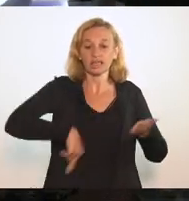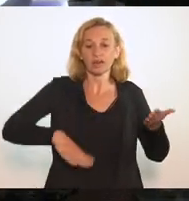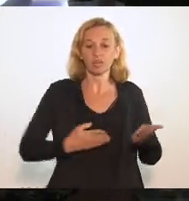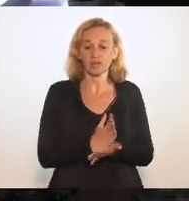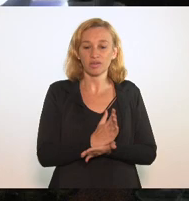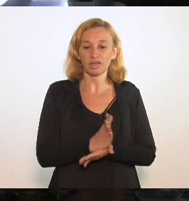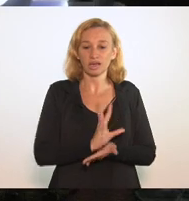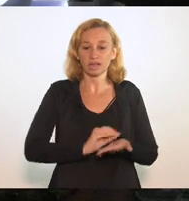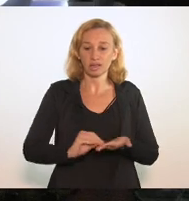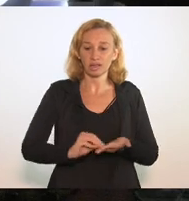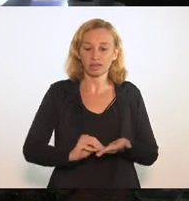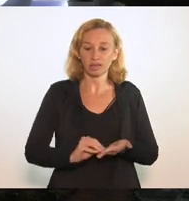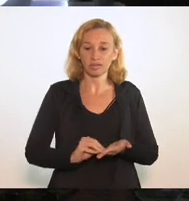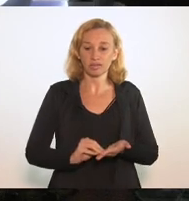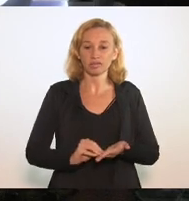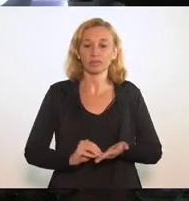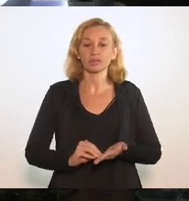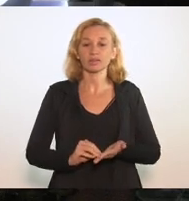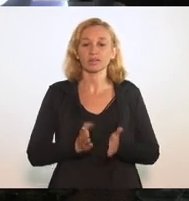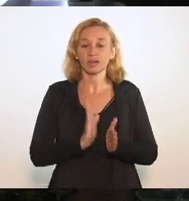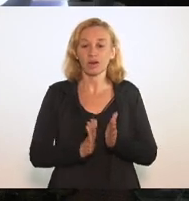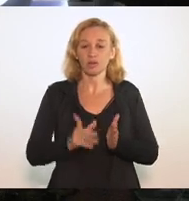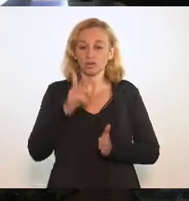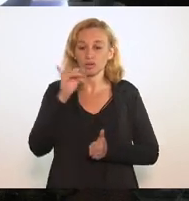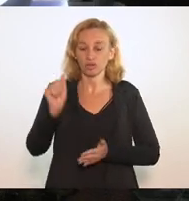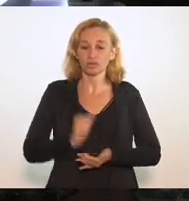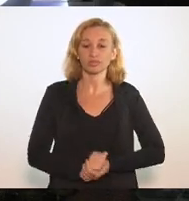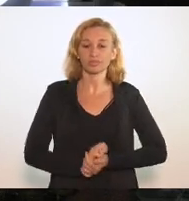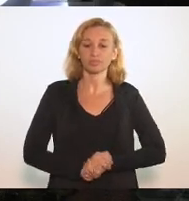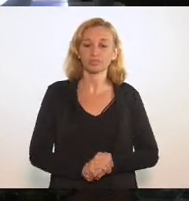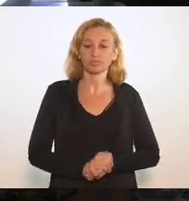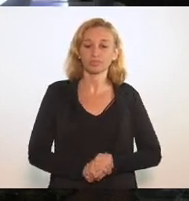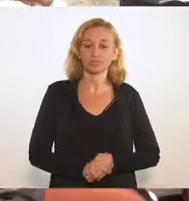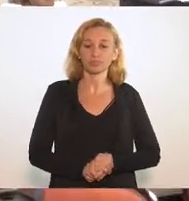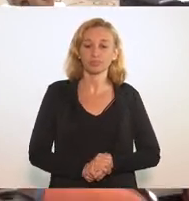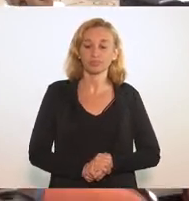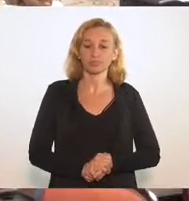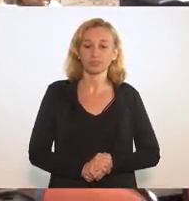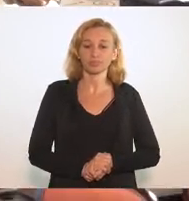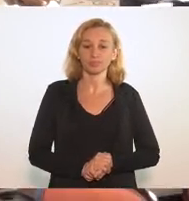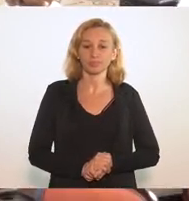Lida e aprovada a ata, passa-se à ordem do dia.